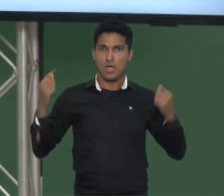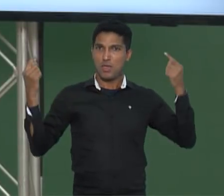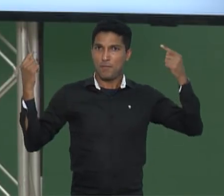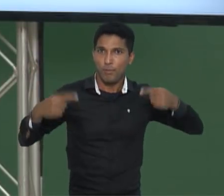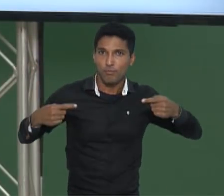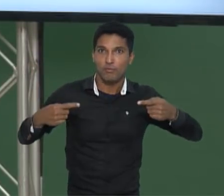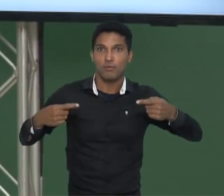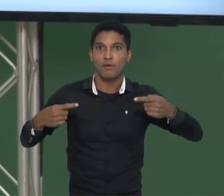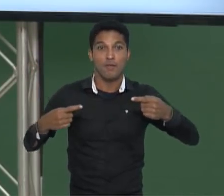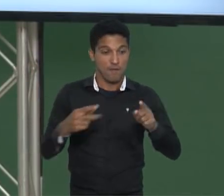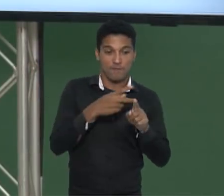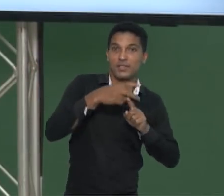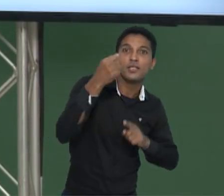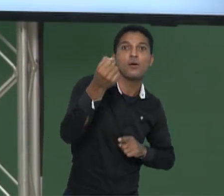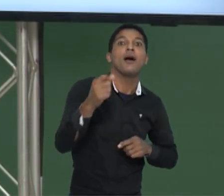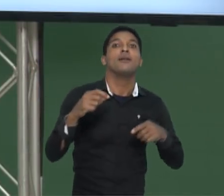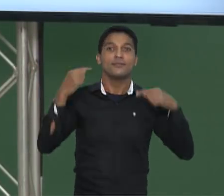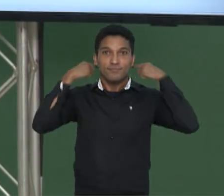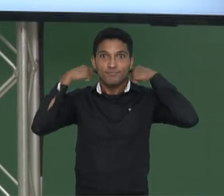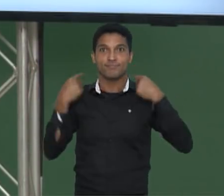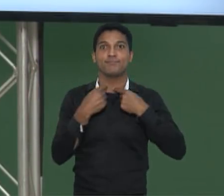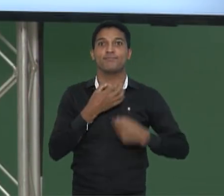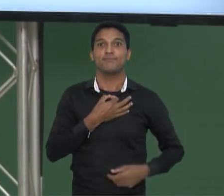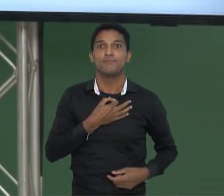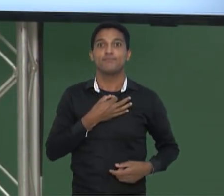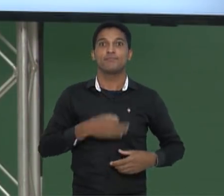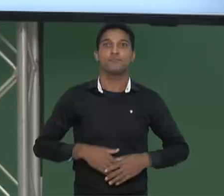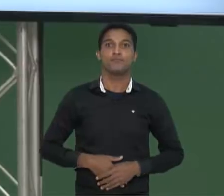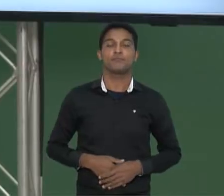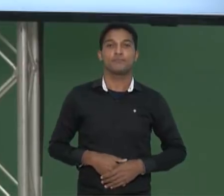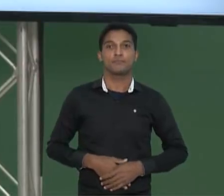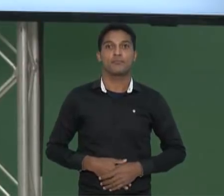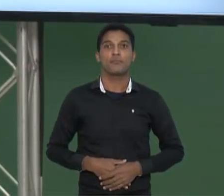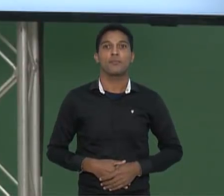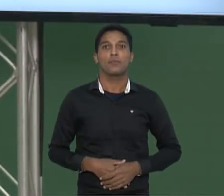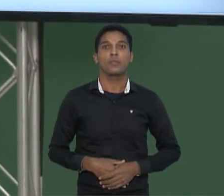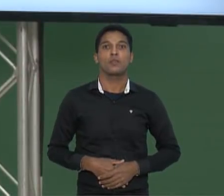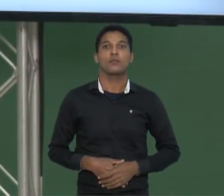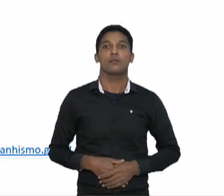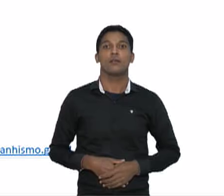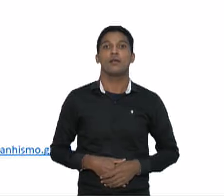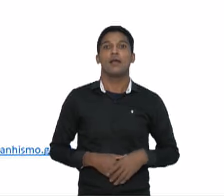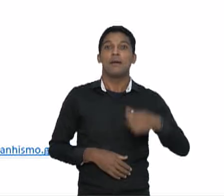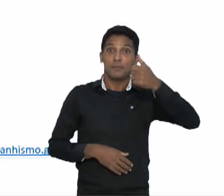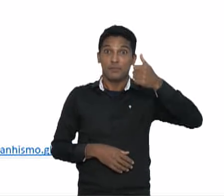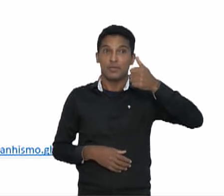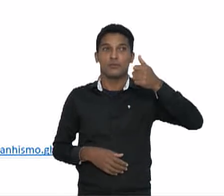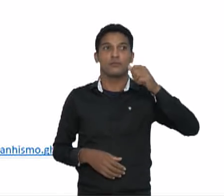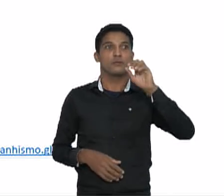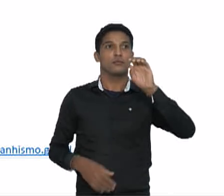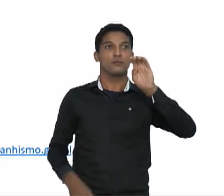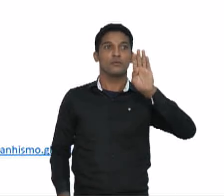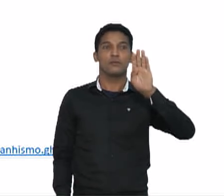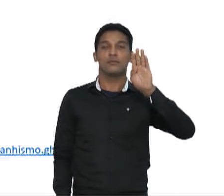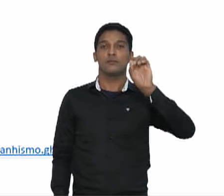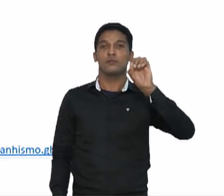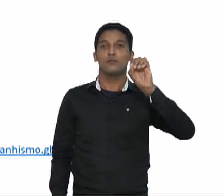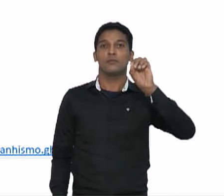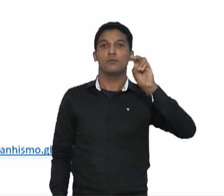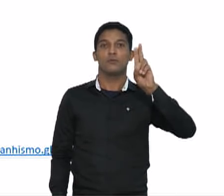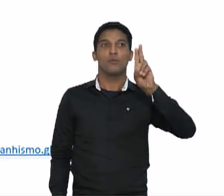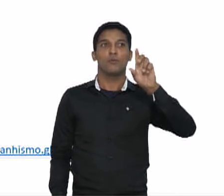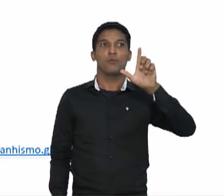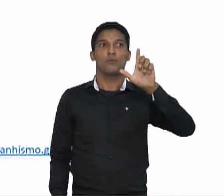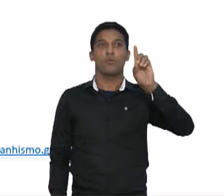competição em 3 provas. A primeira delas, o boulder. O boulder é